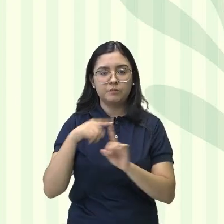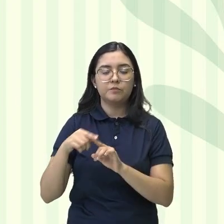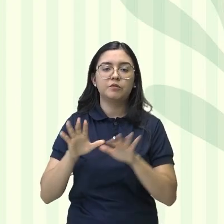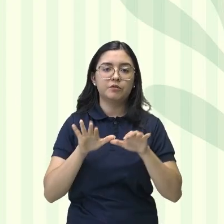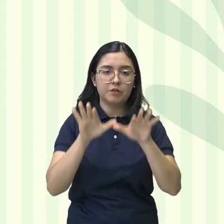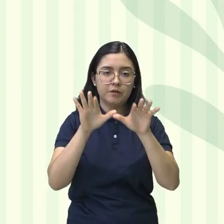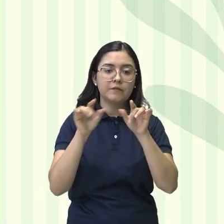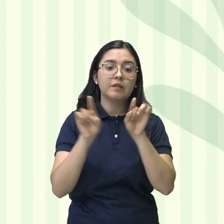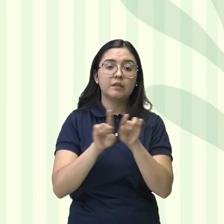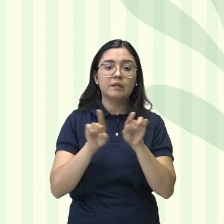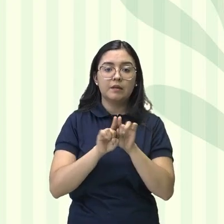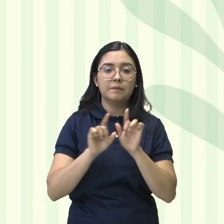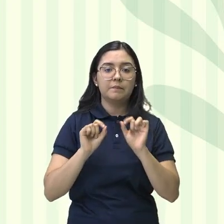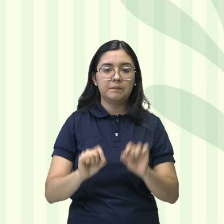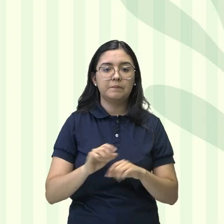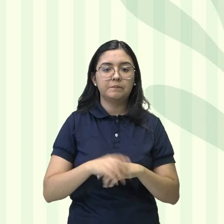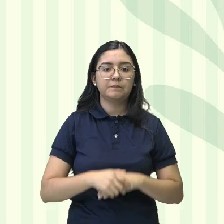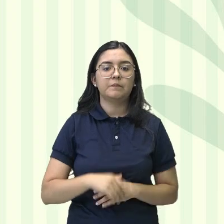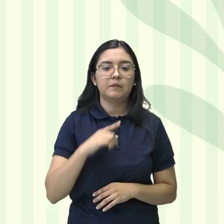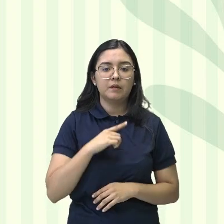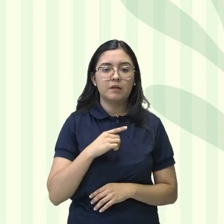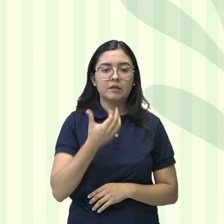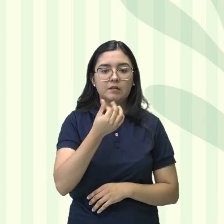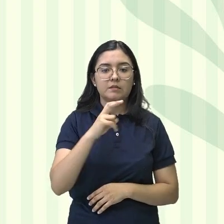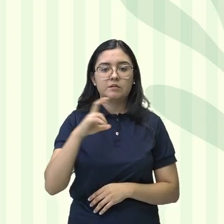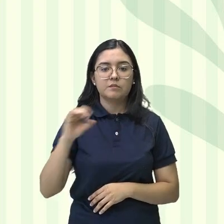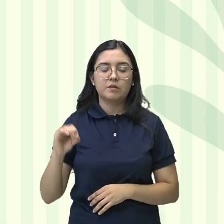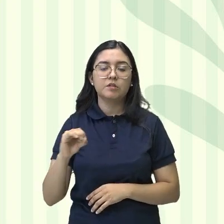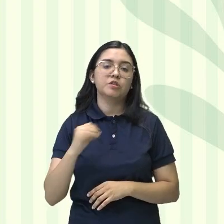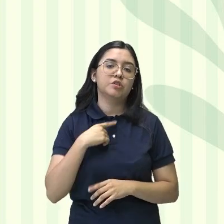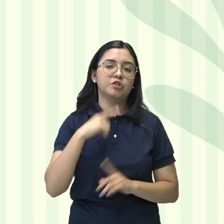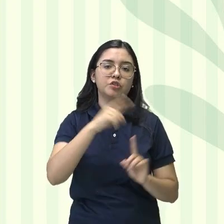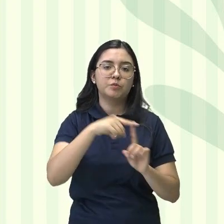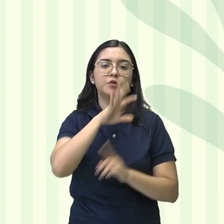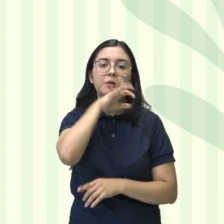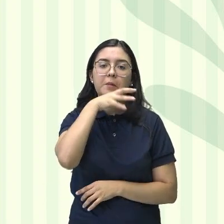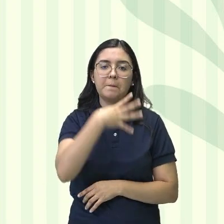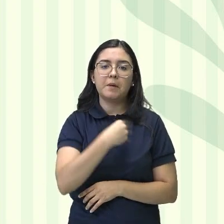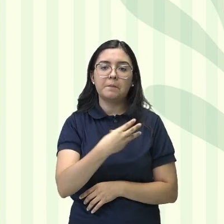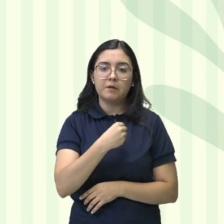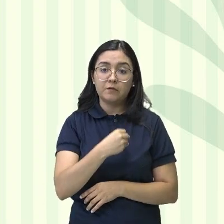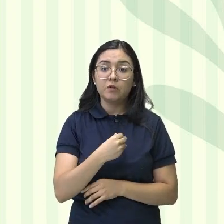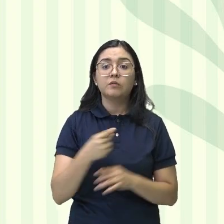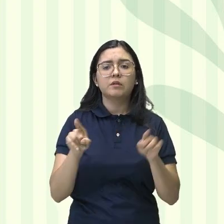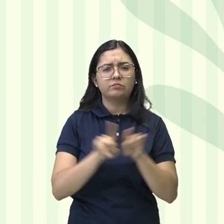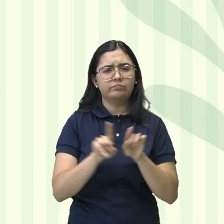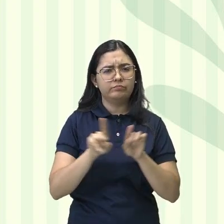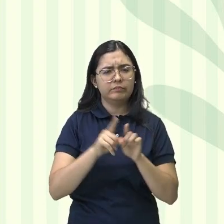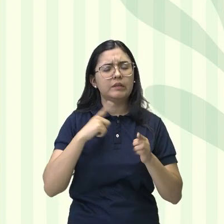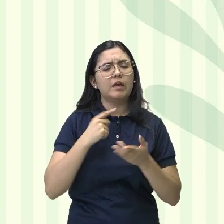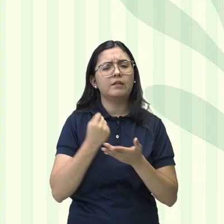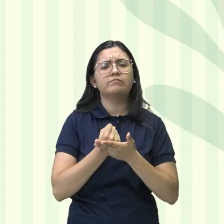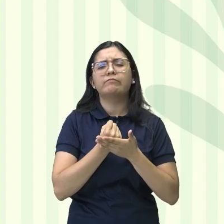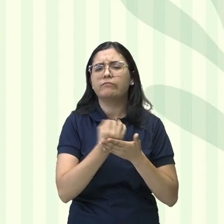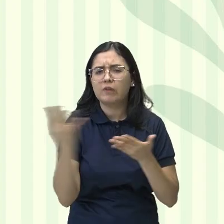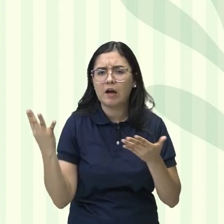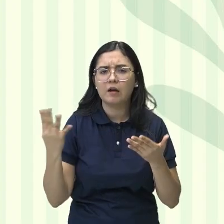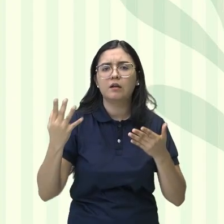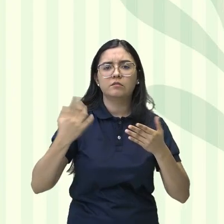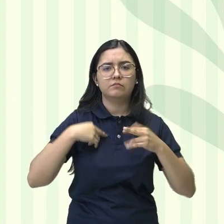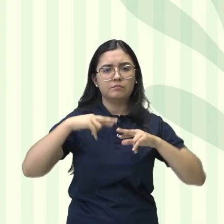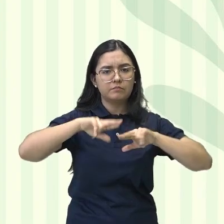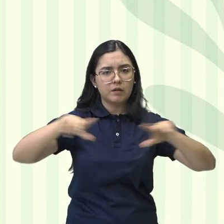mais de 650 espécies de mamíferos, ou seja, nós estamos aí, né, tendo bastante biodiversidade, com